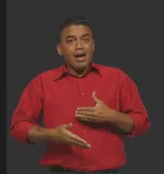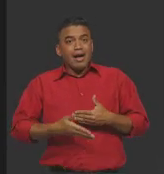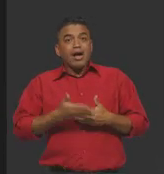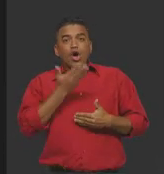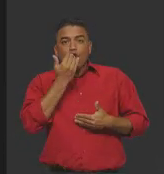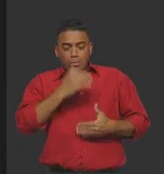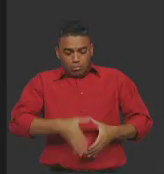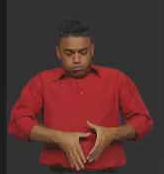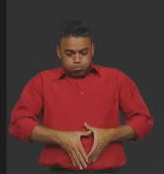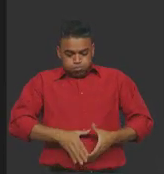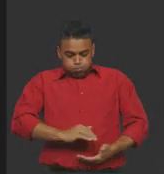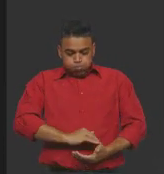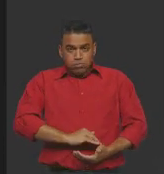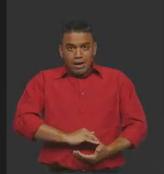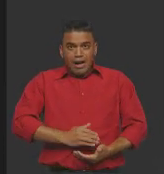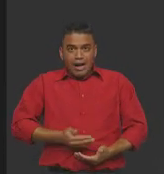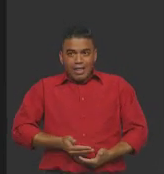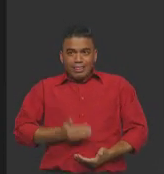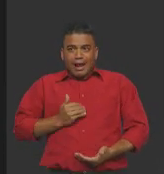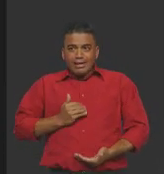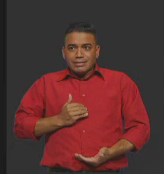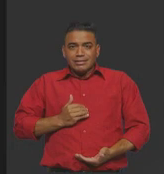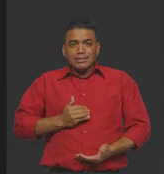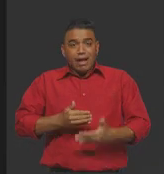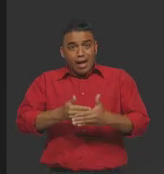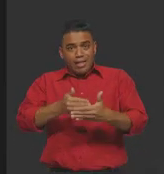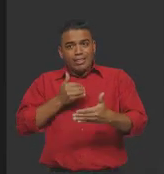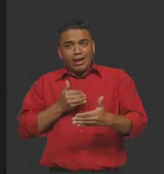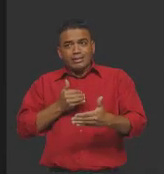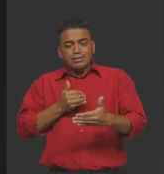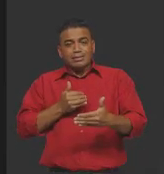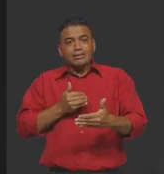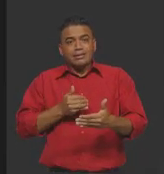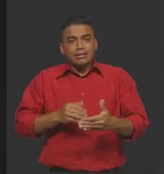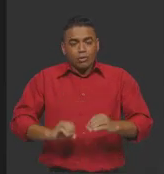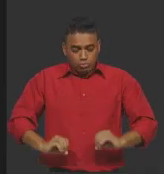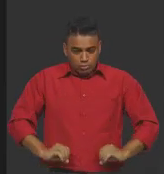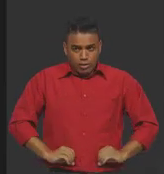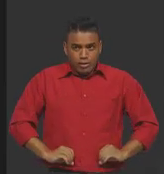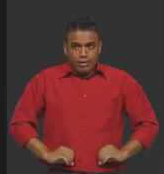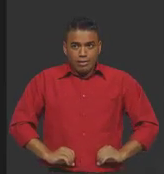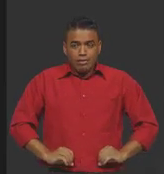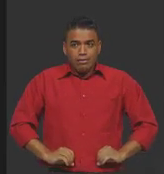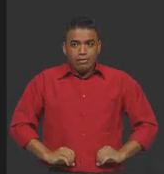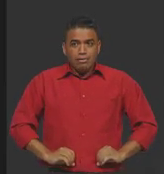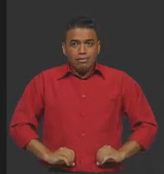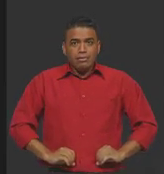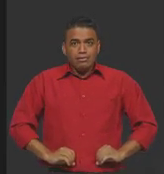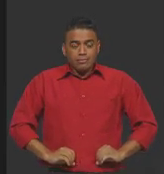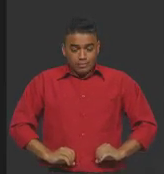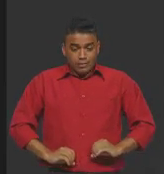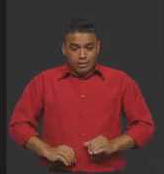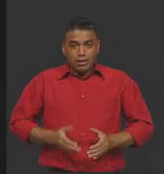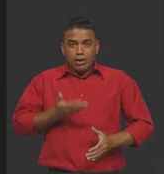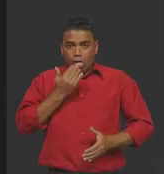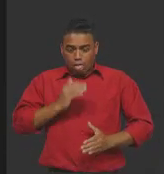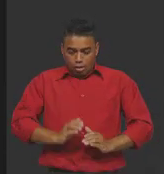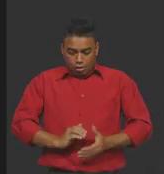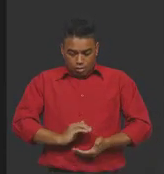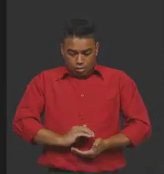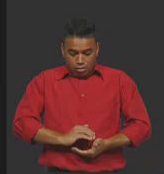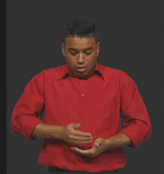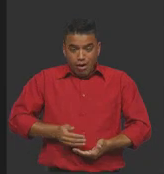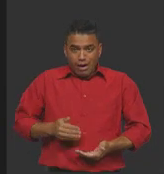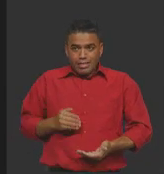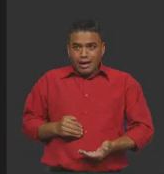seta vermelha apontando para o pâncreas. A gente vê aí que tem um rim de cada lado e bem ali no meio, ali, um pouco mais abaixo, nós temos ali